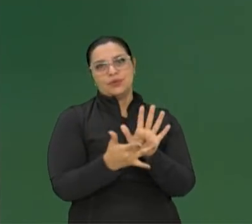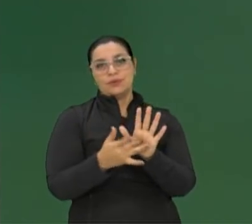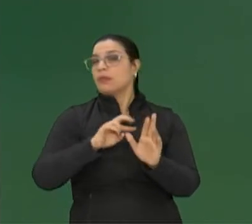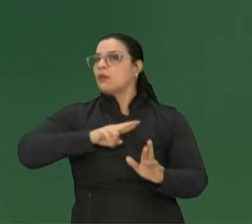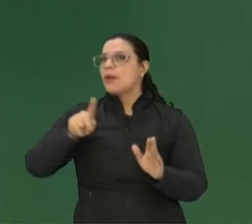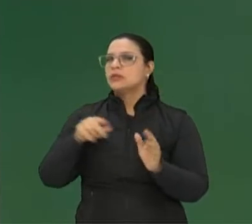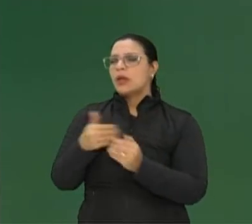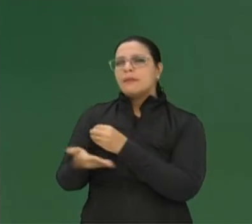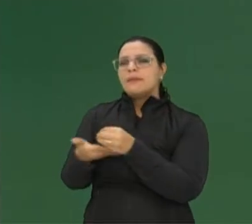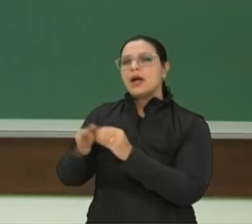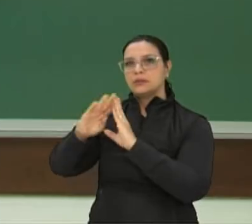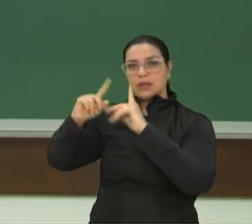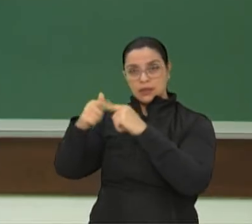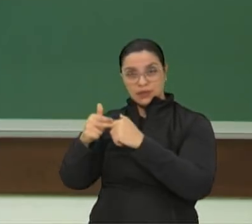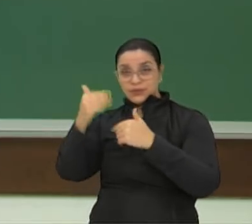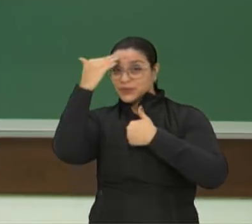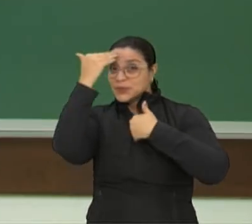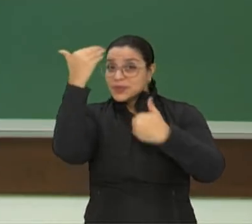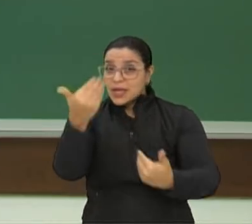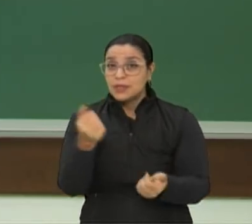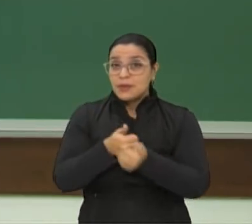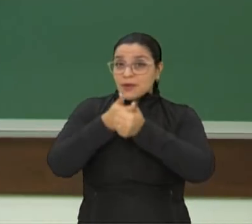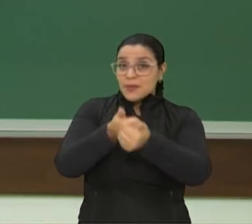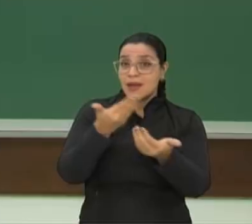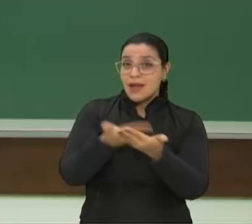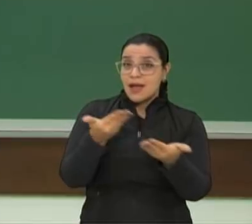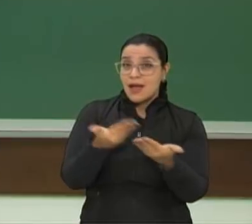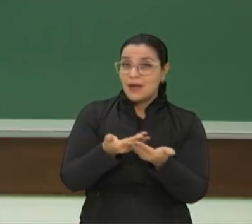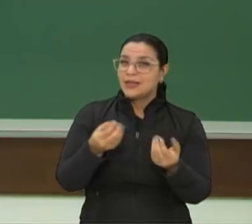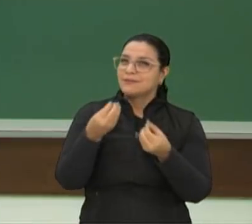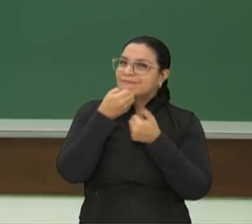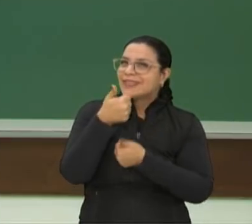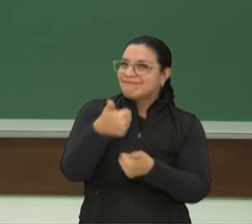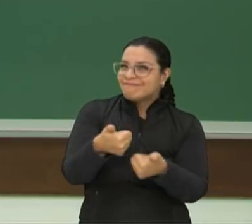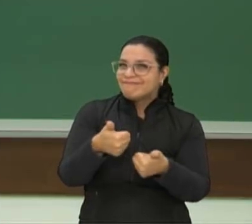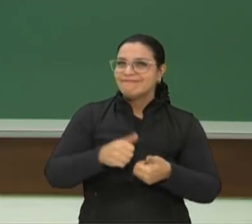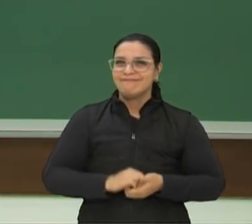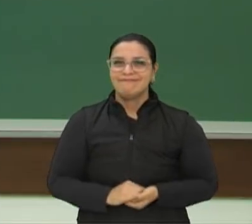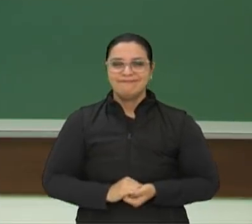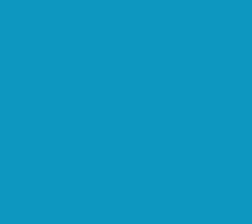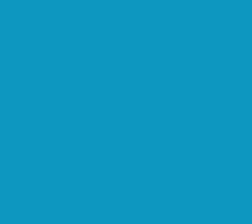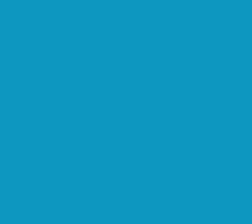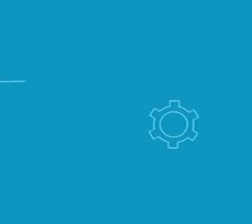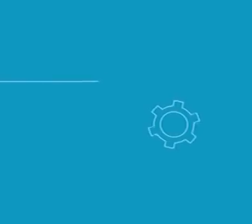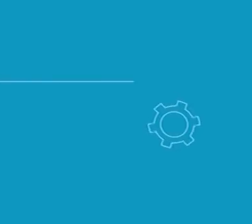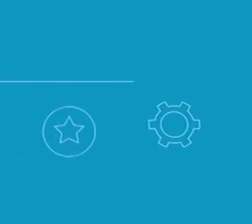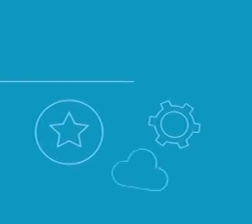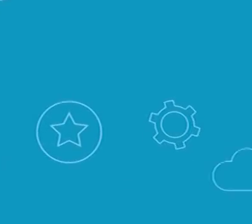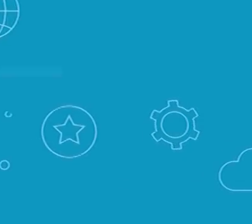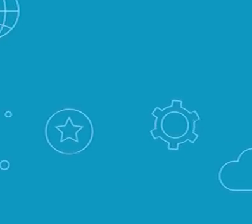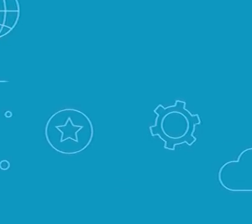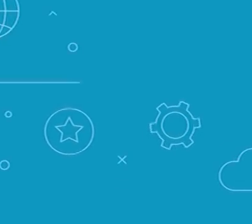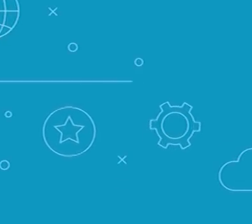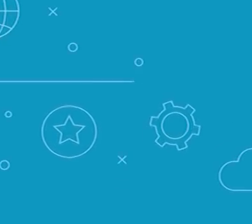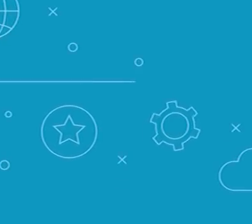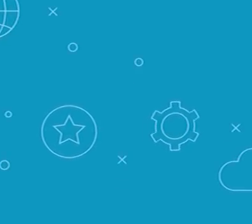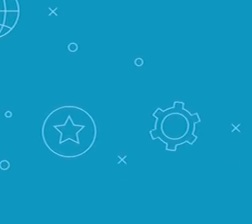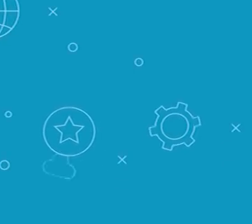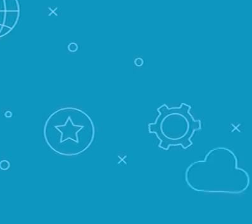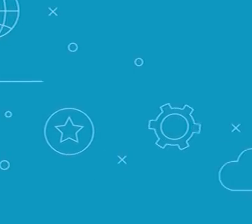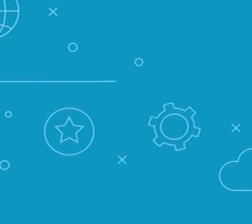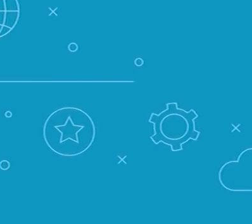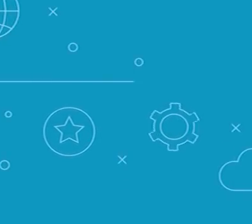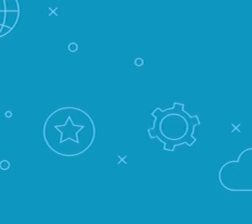Católica, beleza? Muito obrigado por ter acompanhado a aula até aqui e fiquem bem!